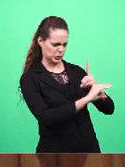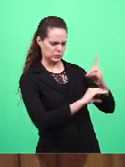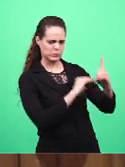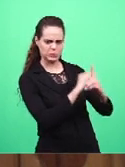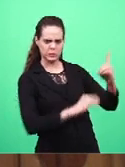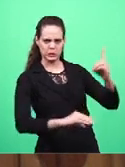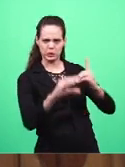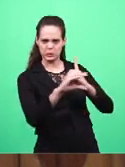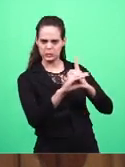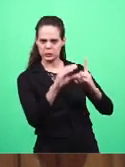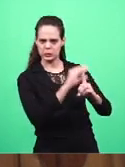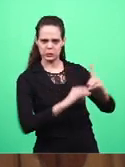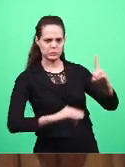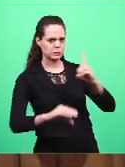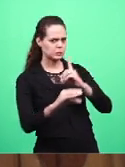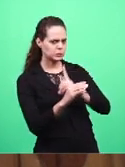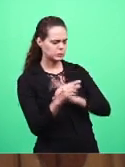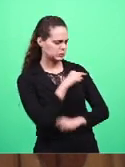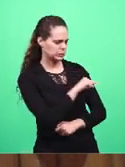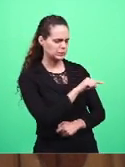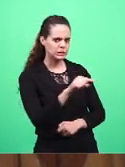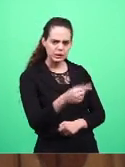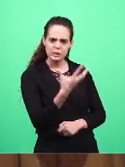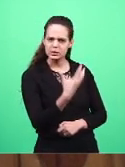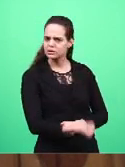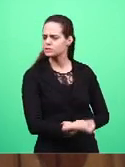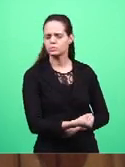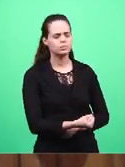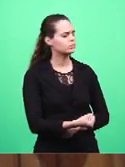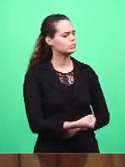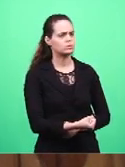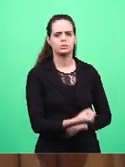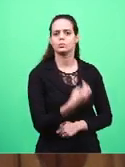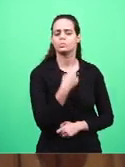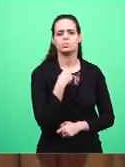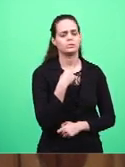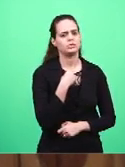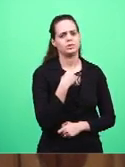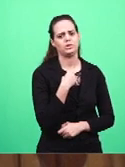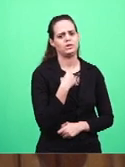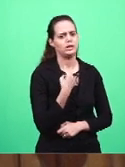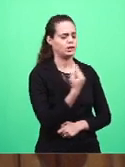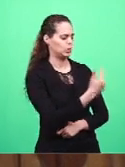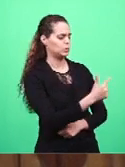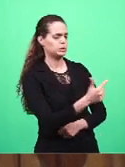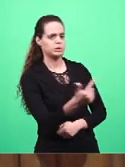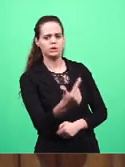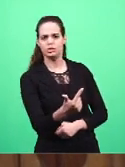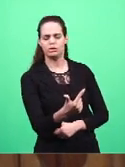sabe. Então, o casamento para eles naquela época, quer dizer, esse desvio era